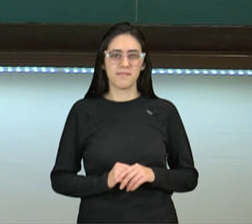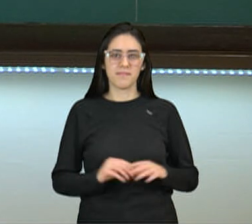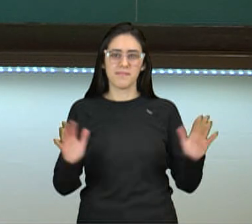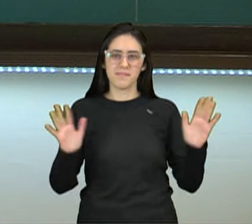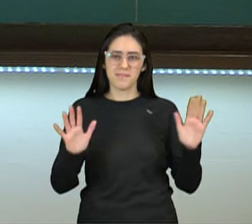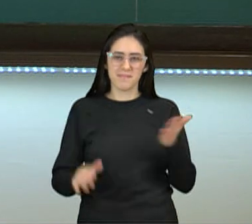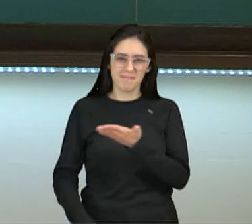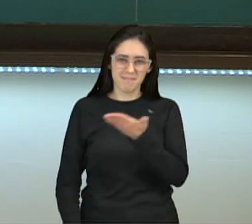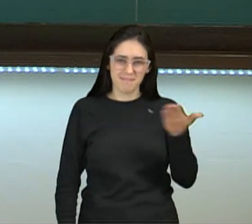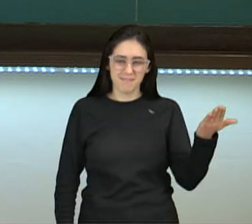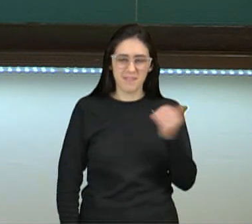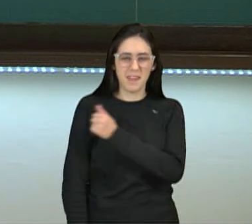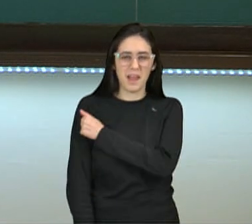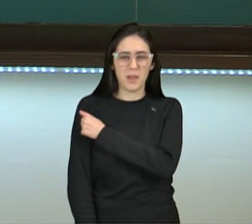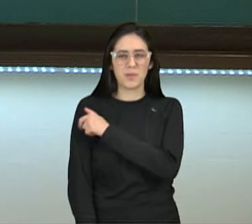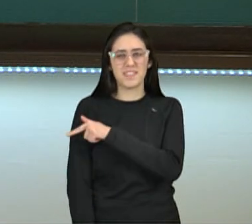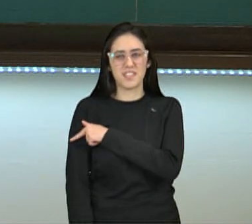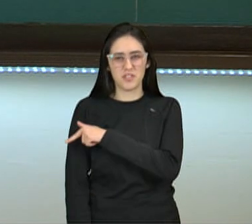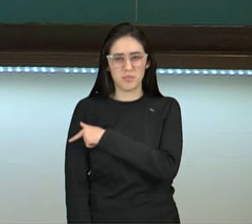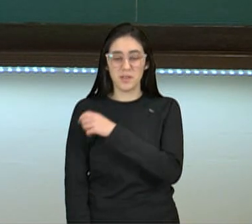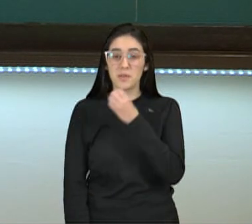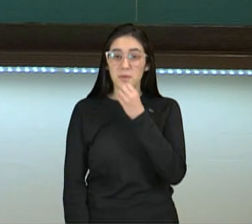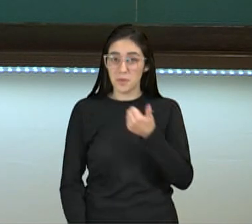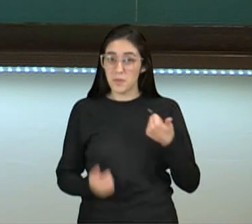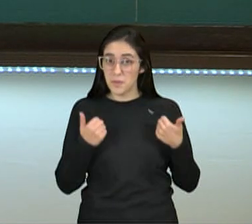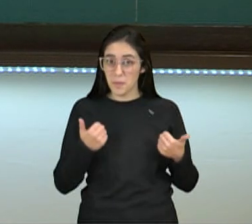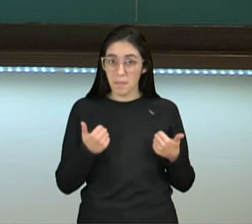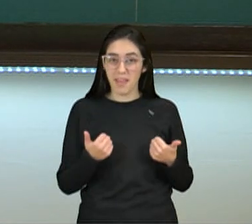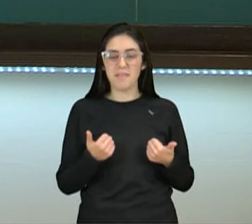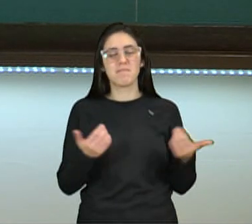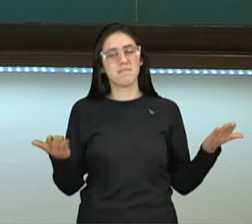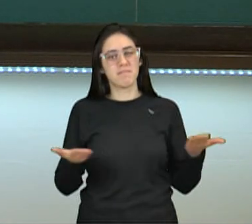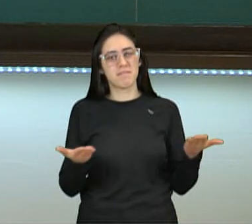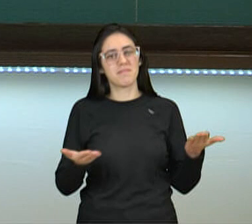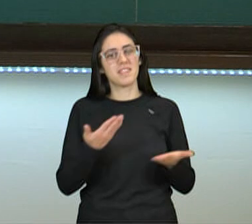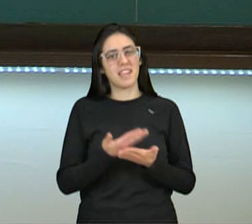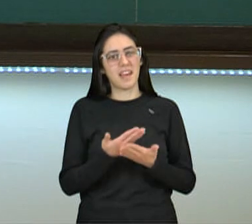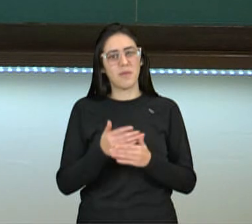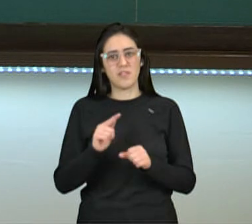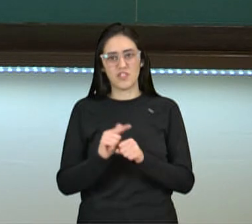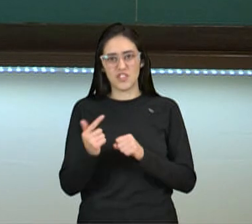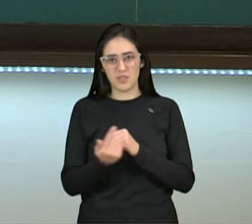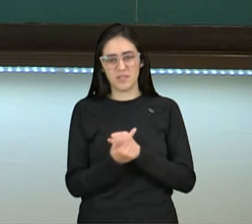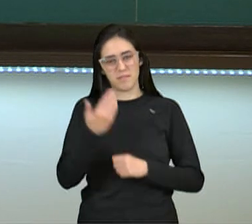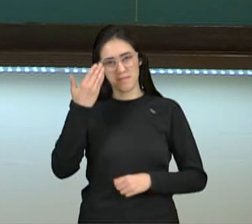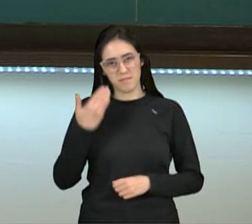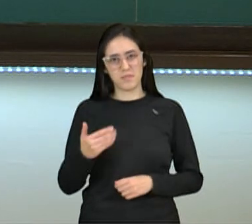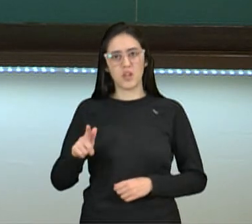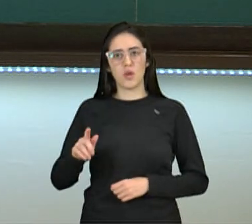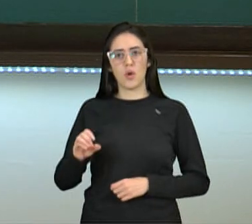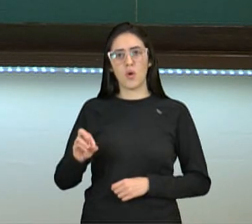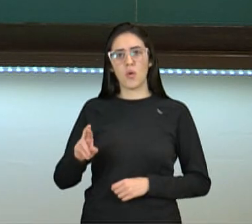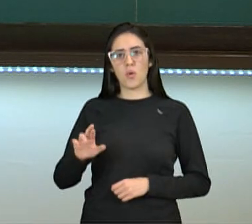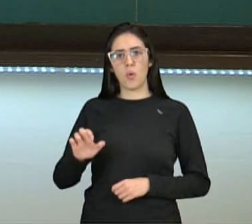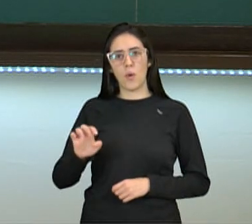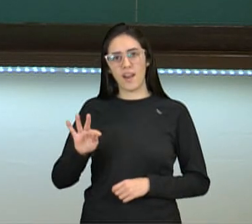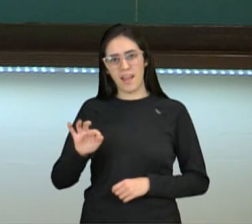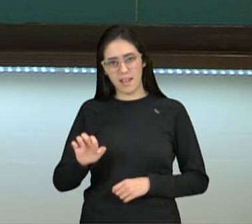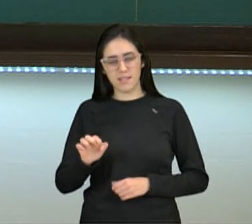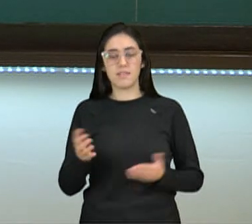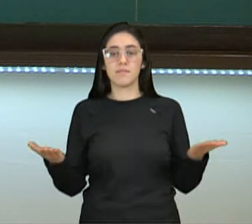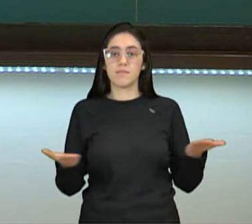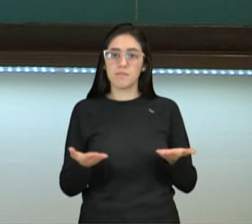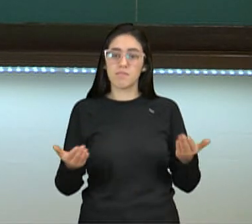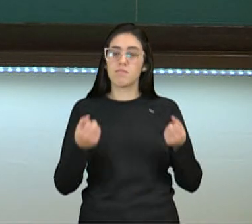Olá, meus queridos alunos do 7º ano, tudo bem com vocês? Estamos aqui para mais uma aula de Geografia. Eu sou a professora Gorete Wozniak e